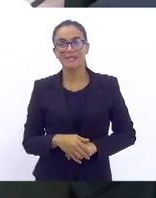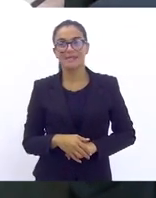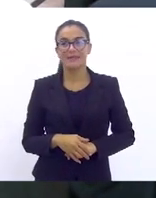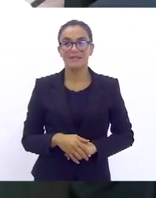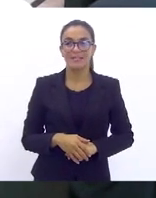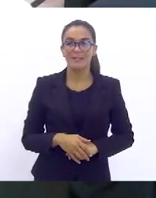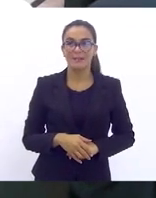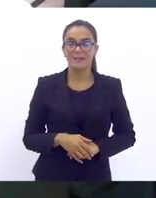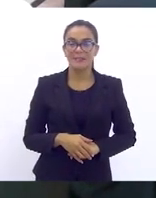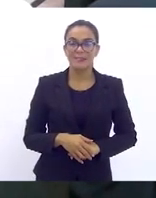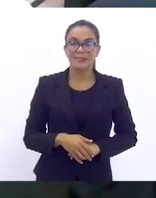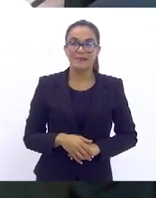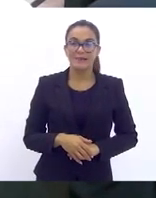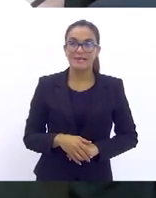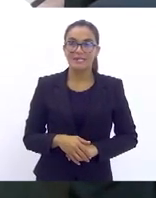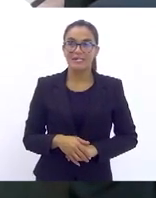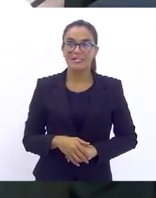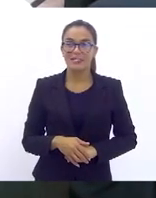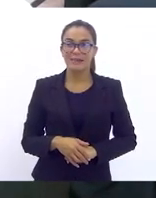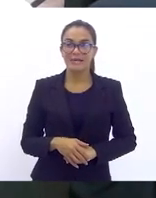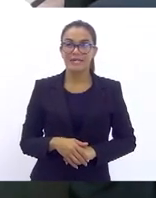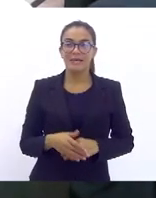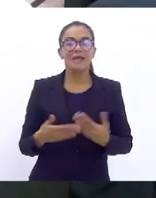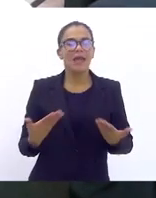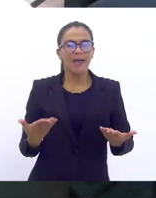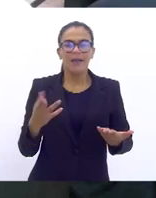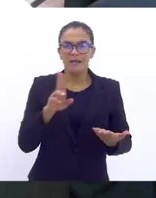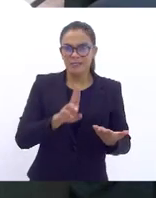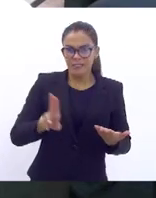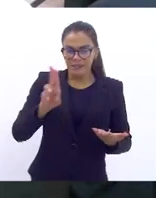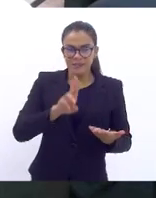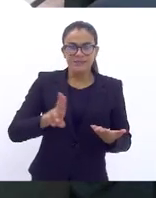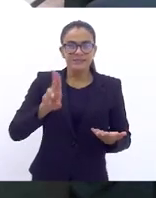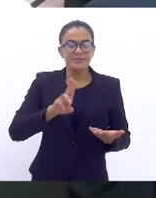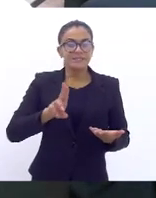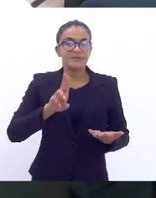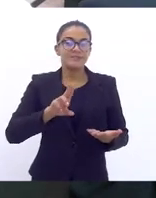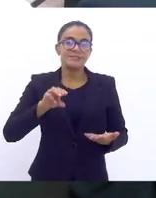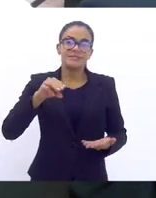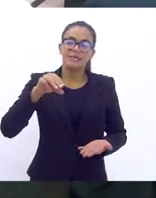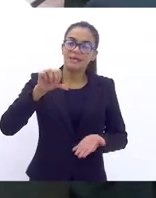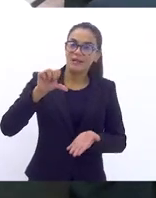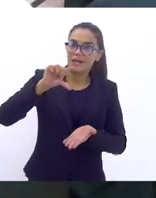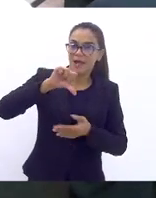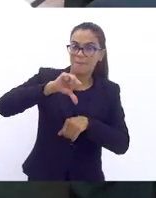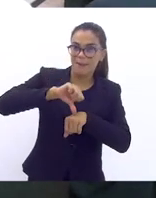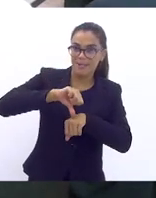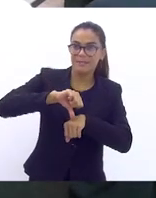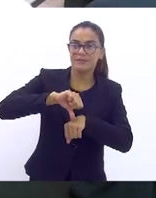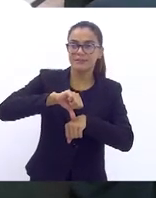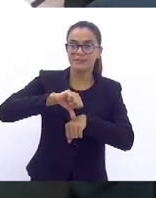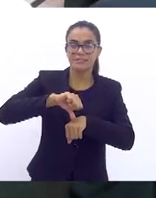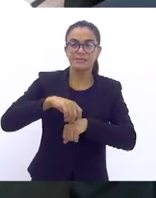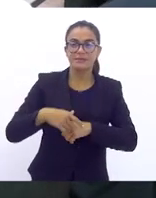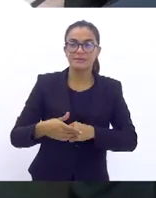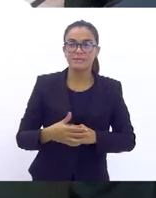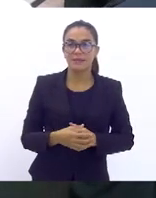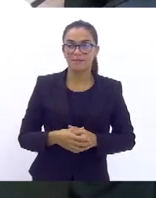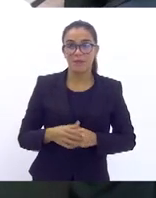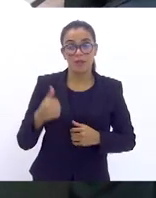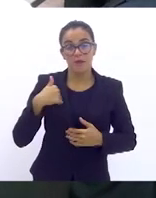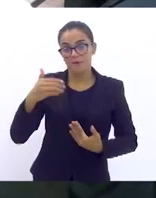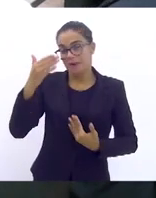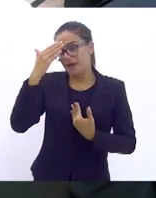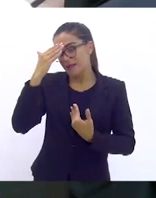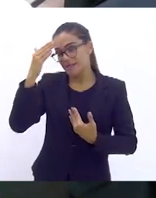mais coisa mais a gente usando a matriz insumo produto que aí a quem eu